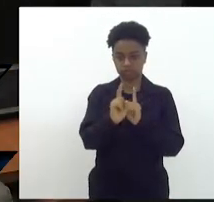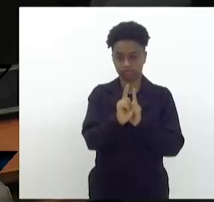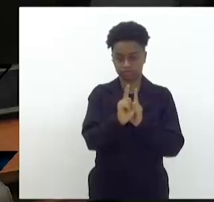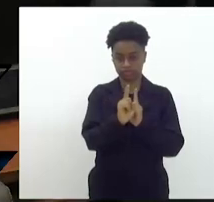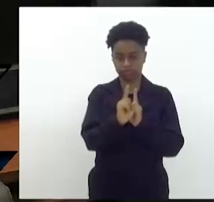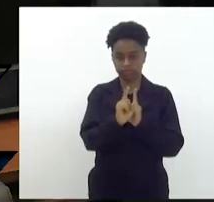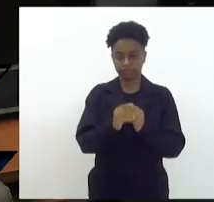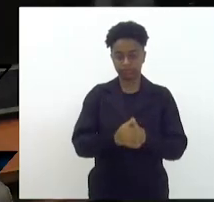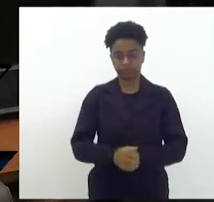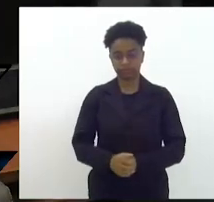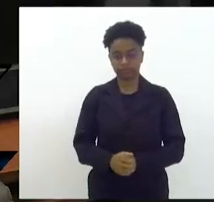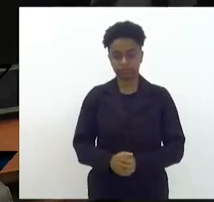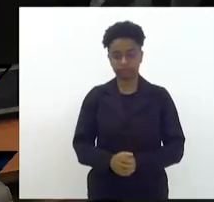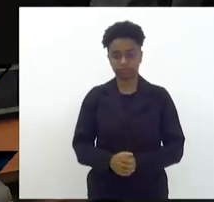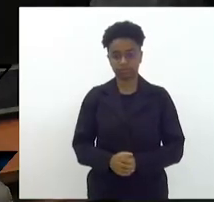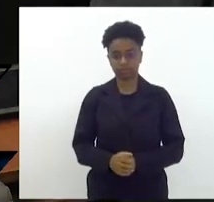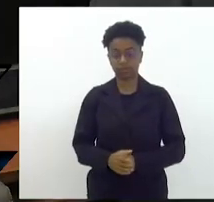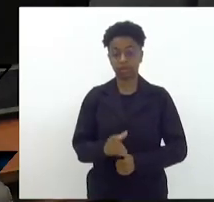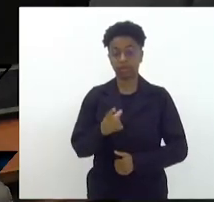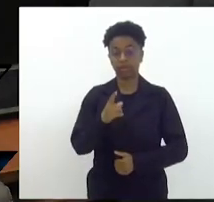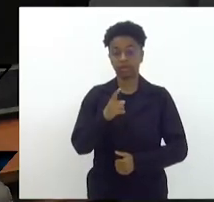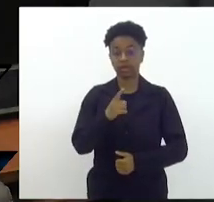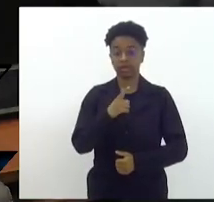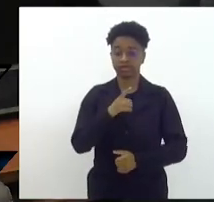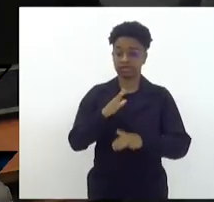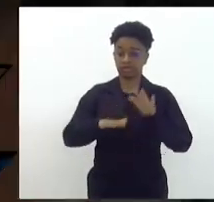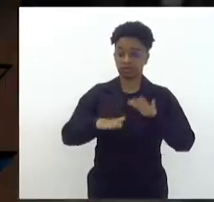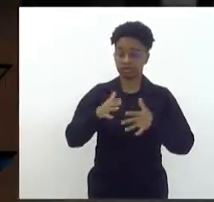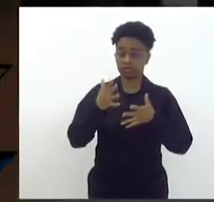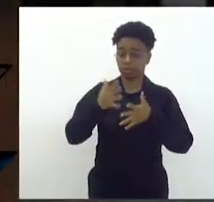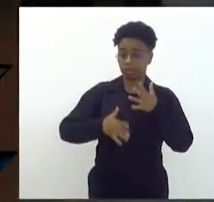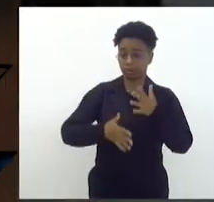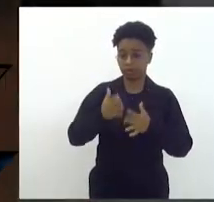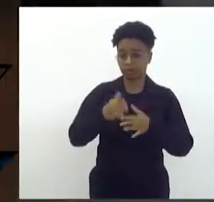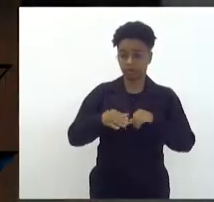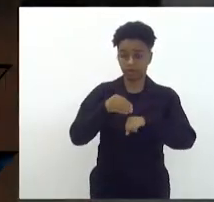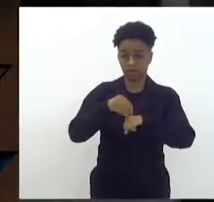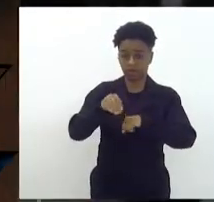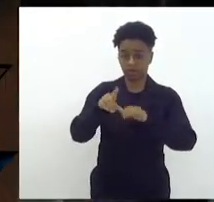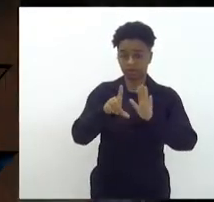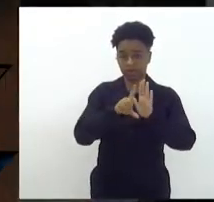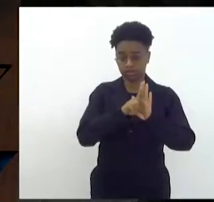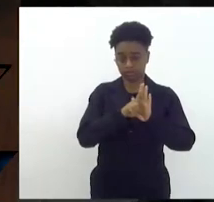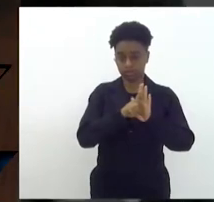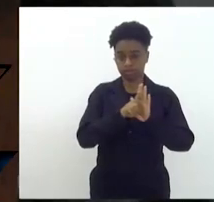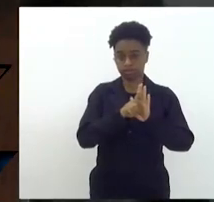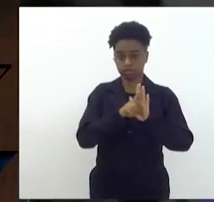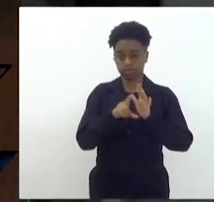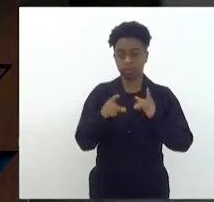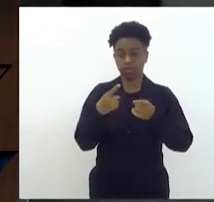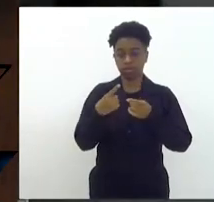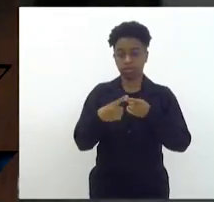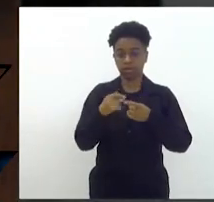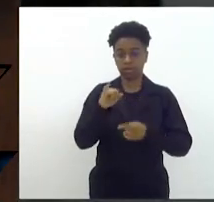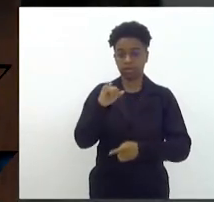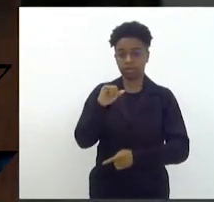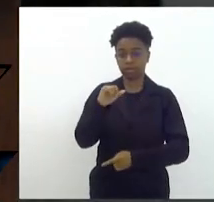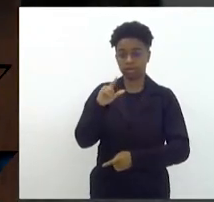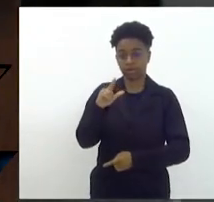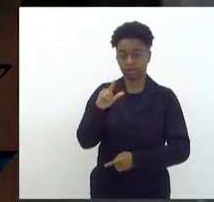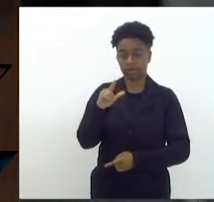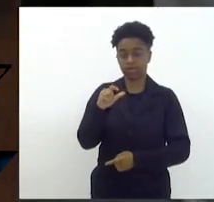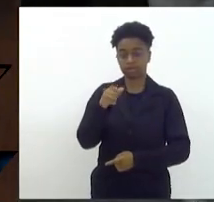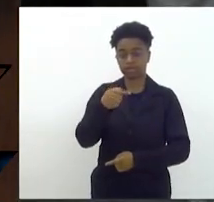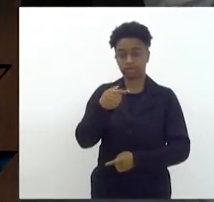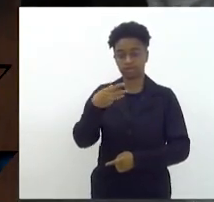brevemente é há uma possível prejudicabilidade né Essa indicação Legislativa pela ill74 de